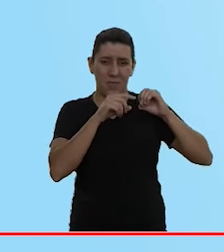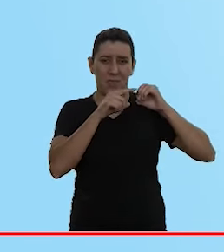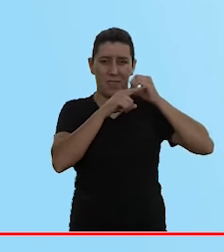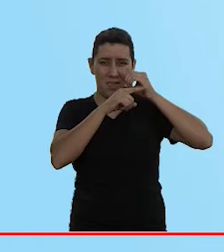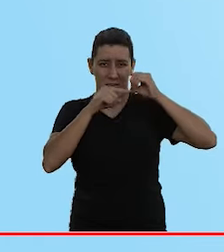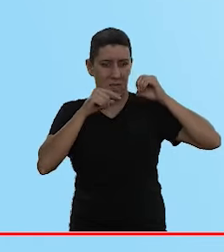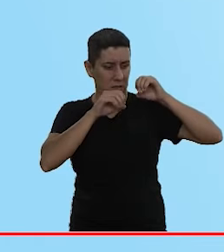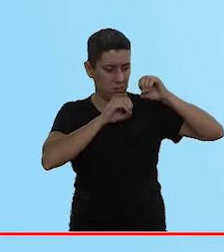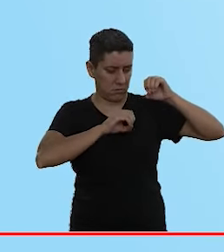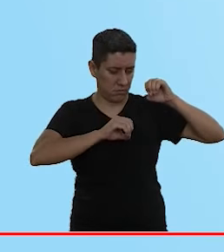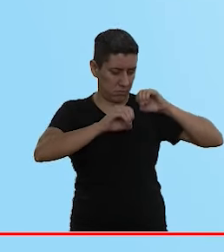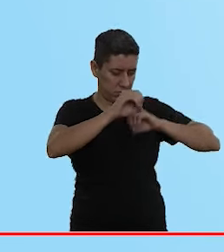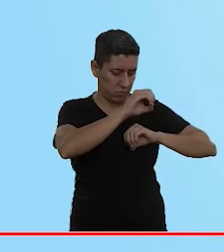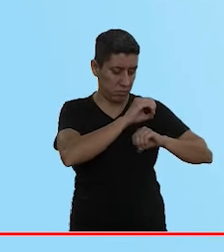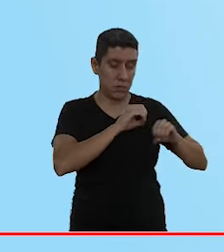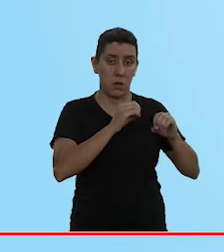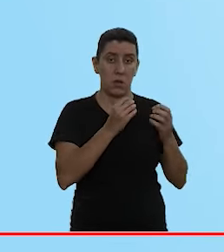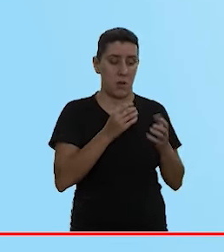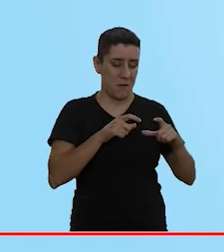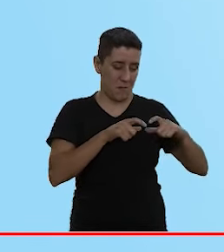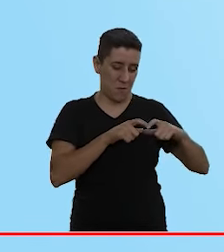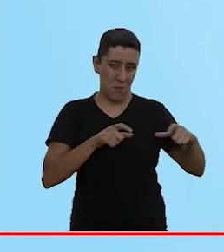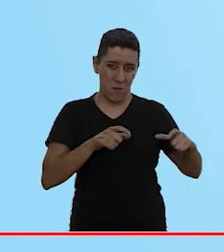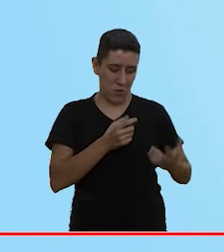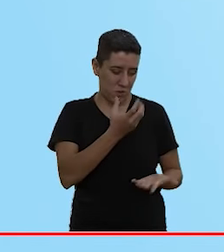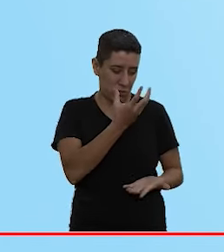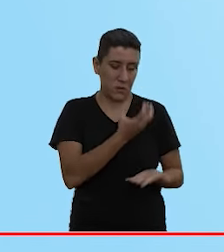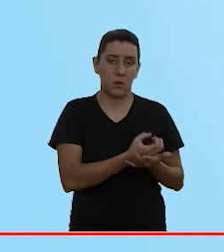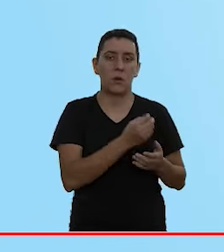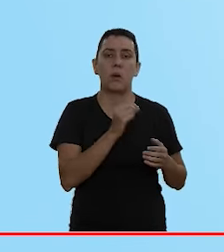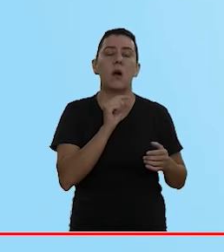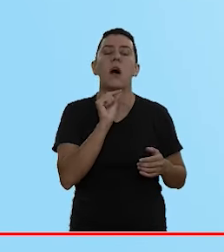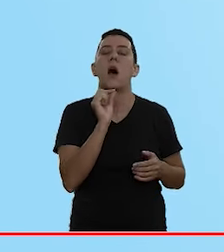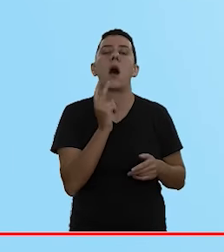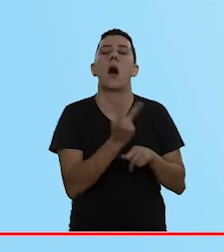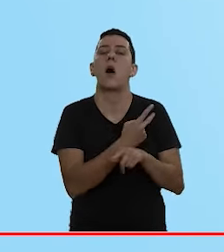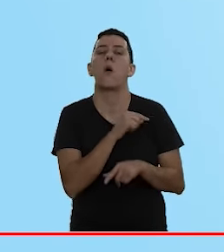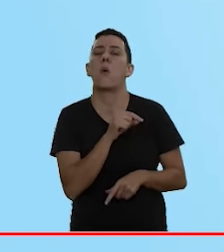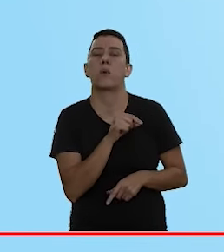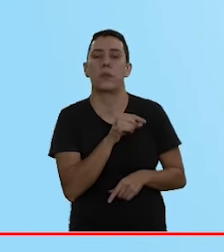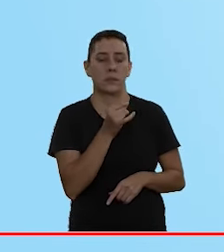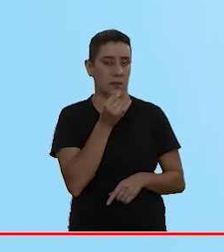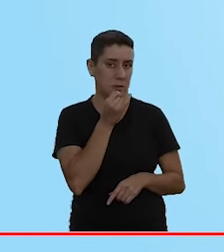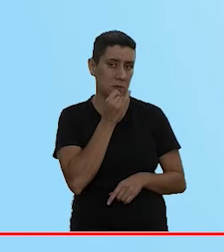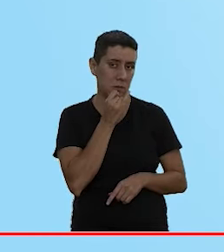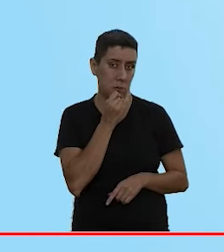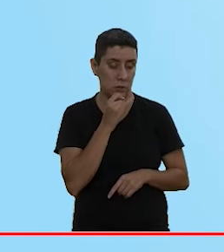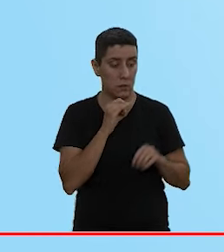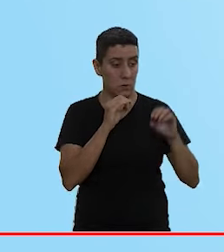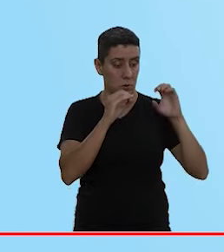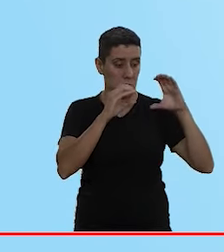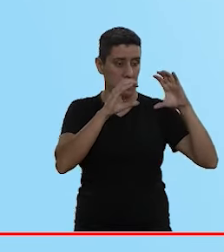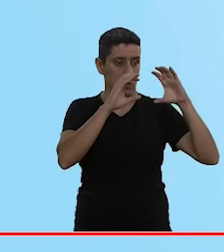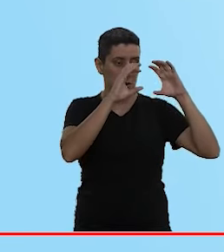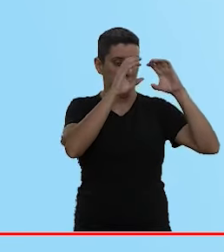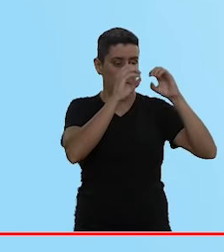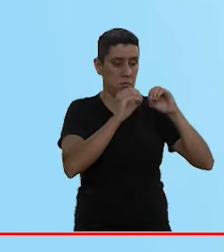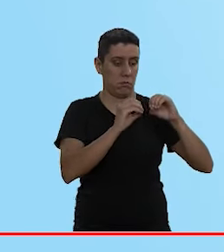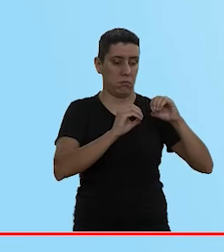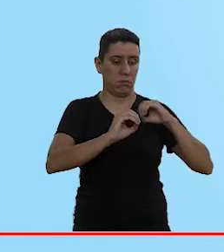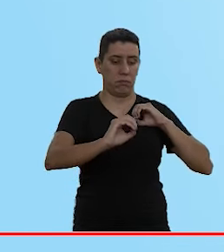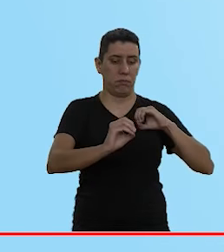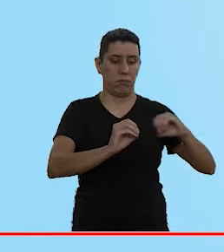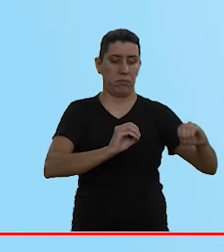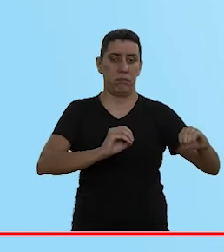módulos, a sofrer aí uma tendência a migrar, né, para os